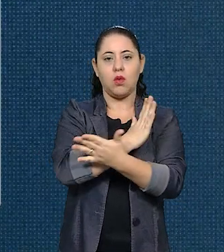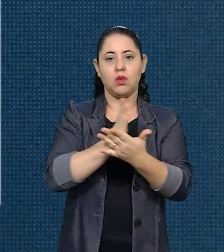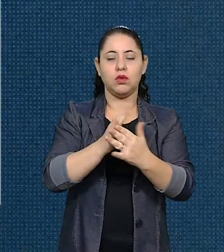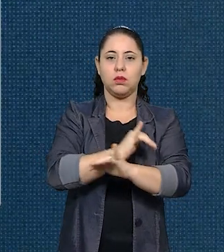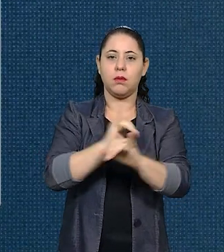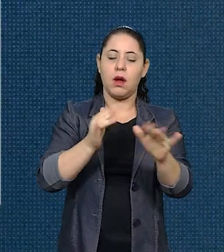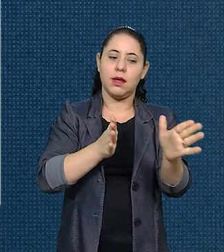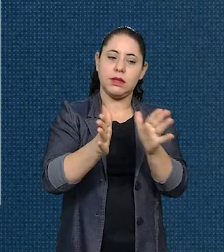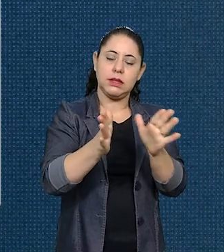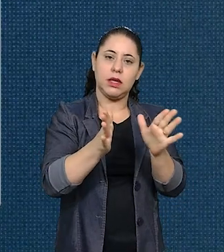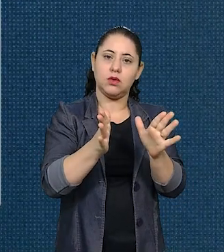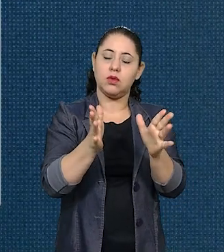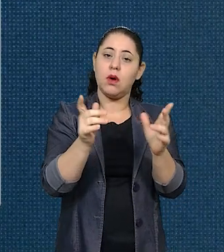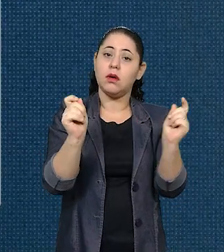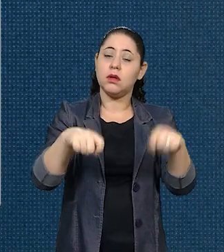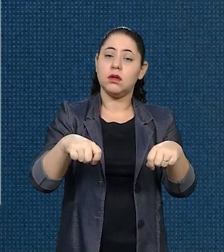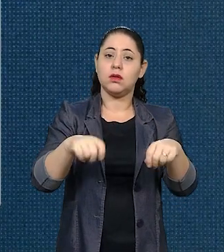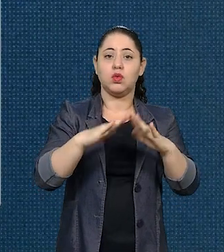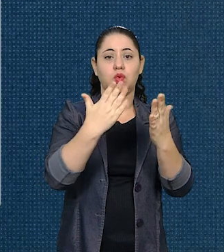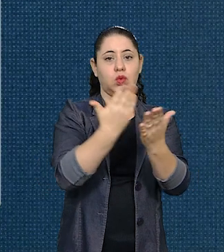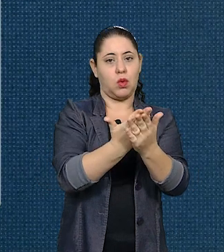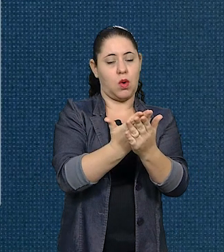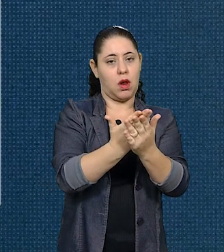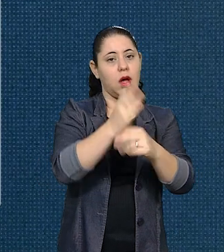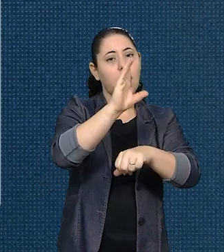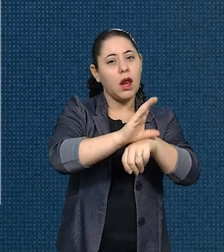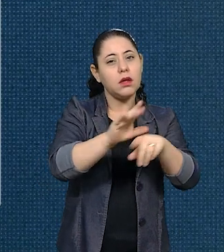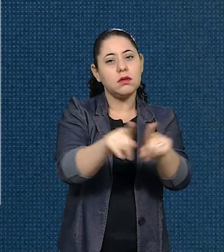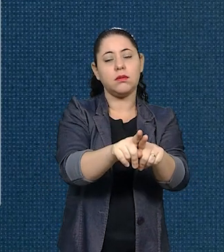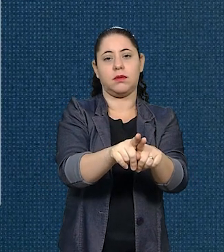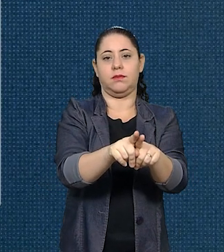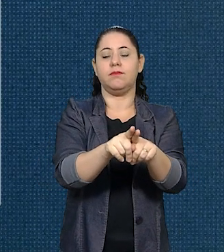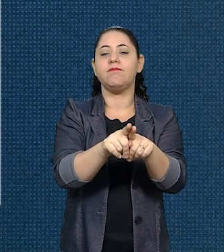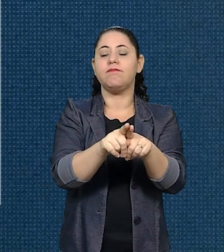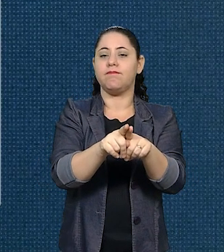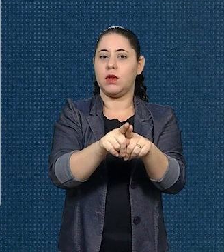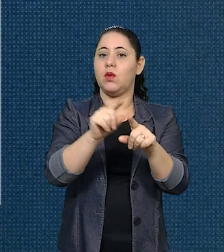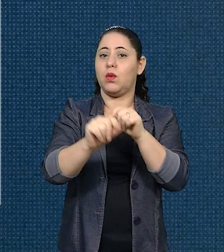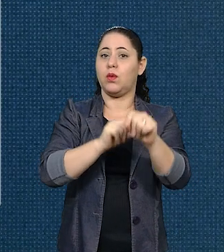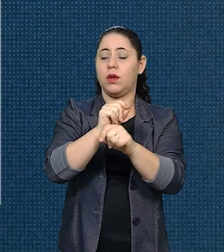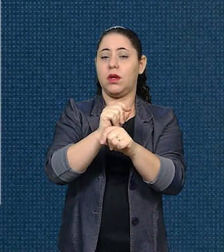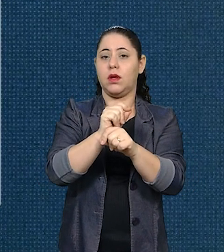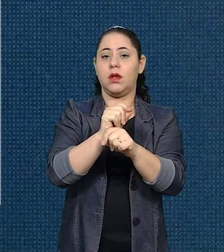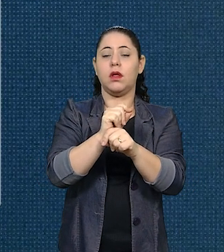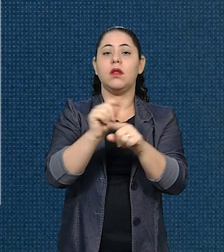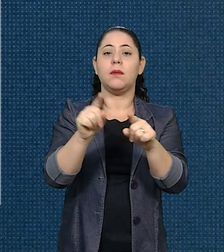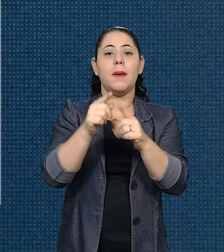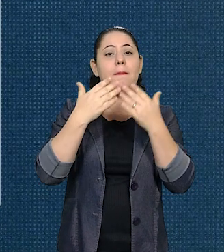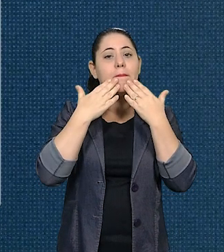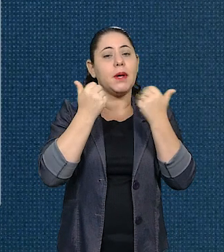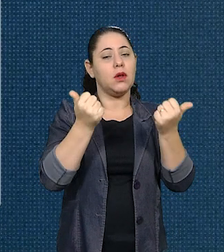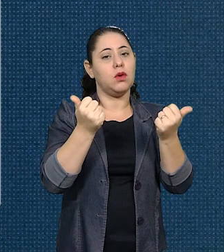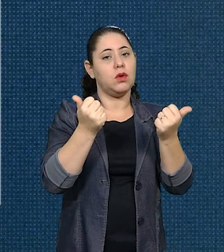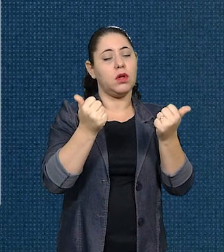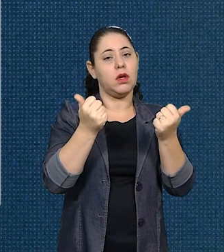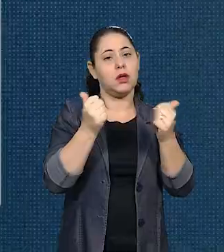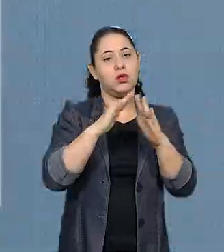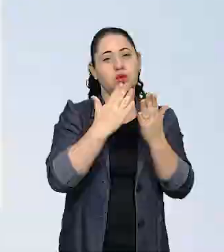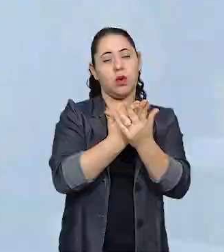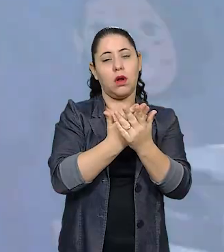2.123.794 matrículas em creches na rede pública de ensino. A pasta esclareceu ainda que alguns programas visam garantir o acesso de crianças